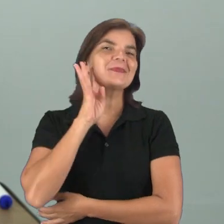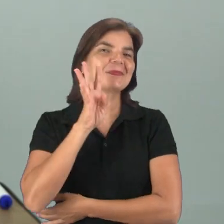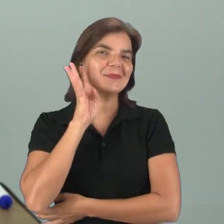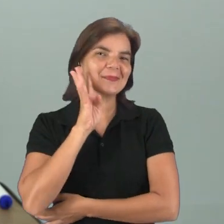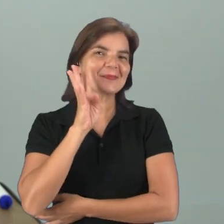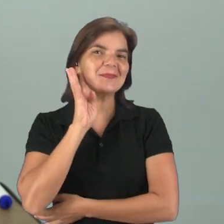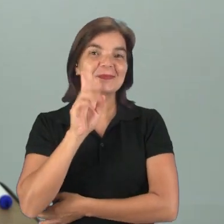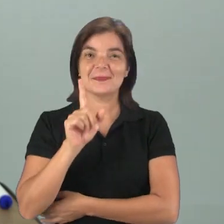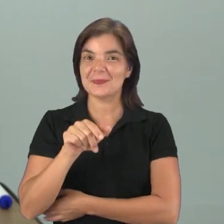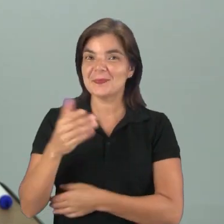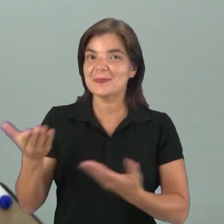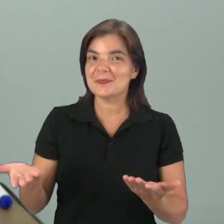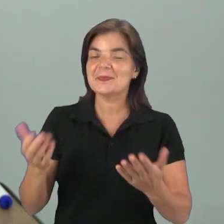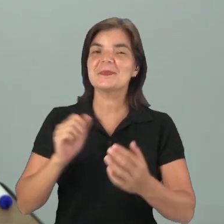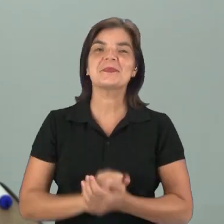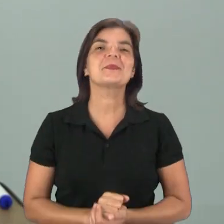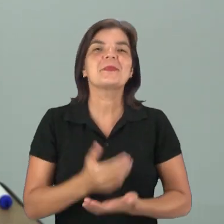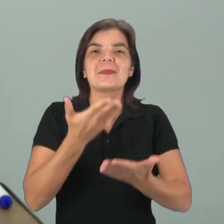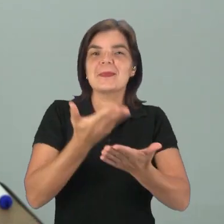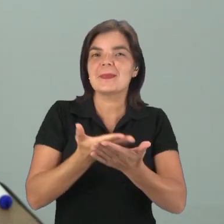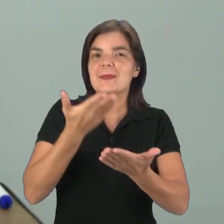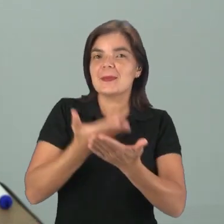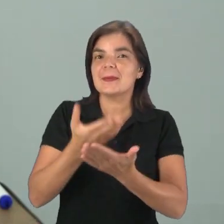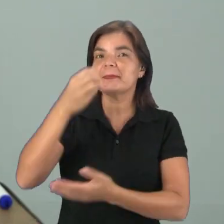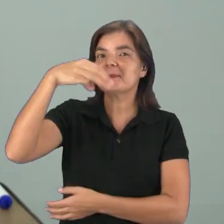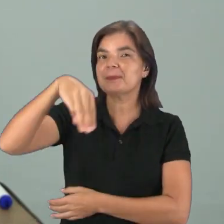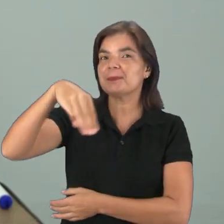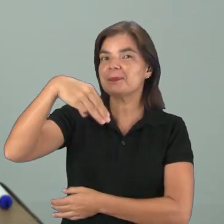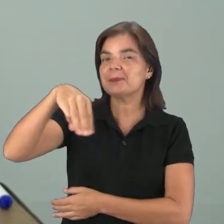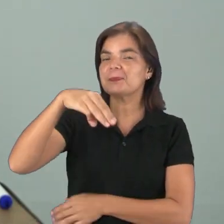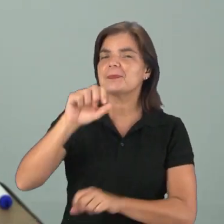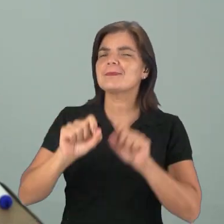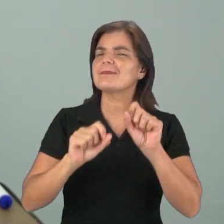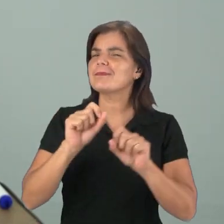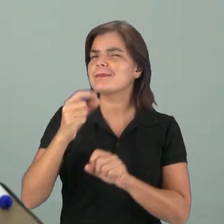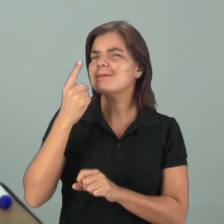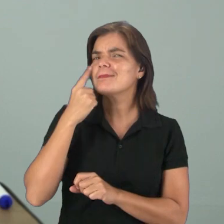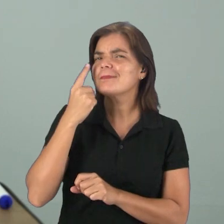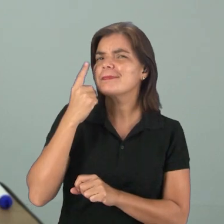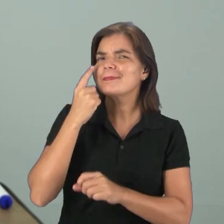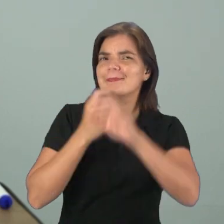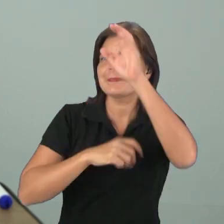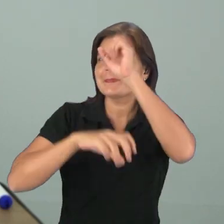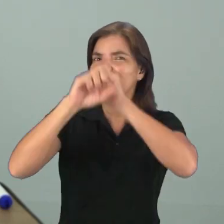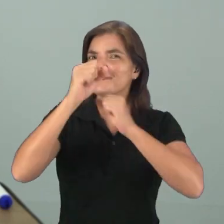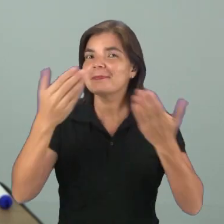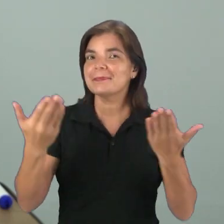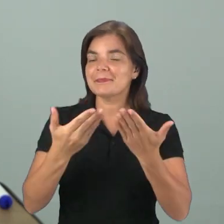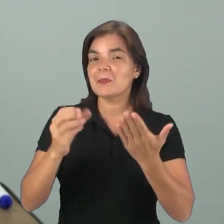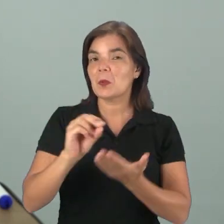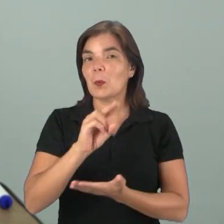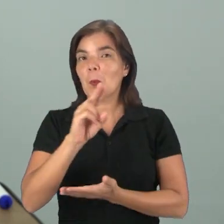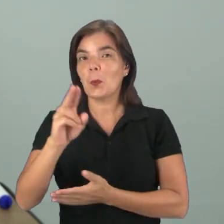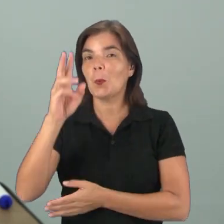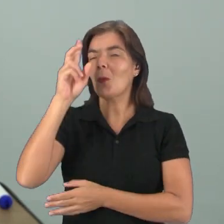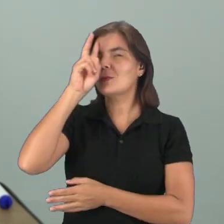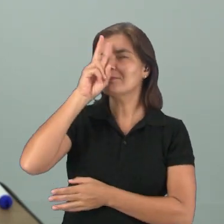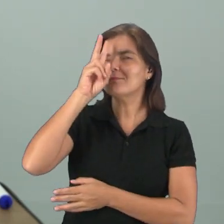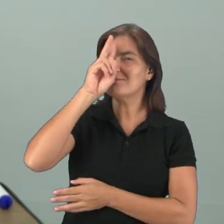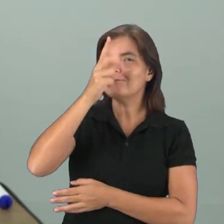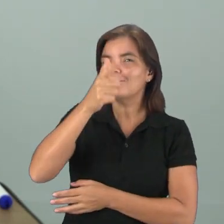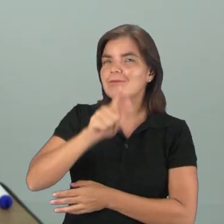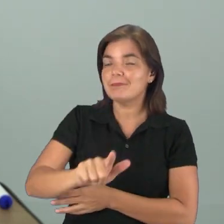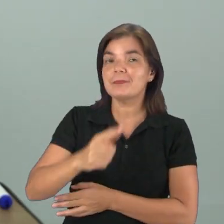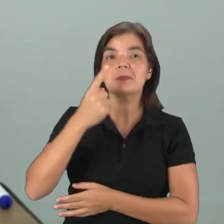legal, não é? E nessa aula de matemática, o que nós vamos aprender hoje ou relembrar, né?